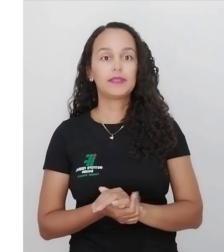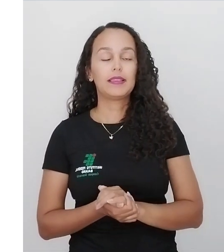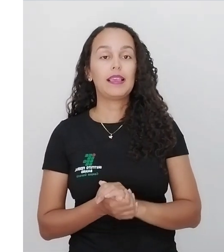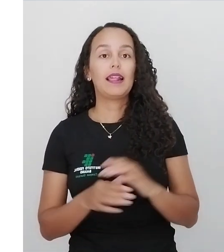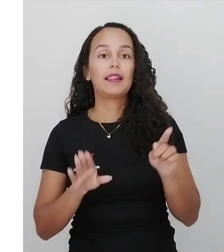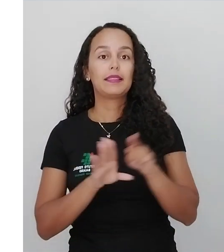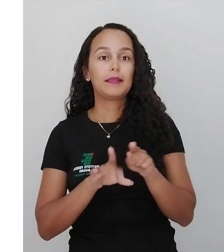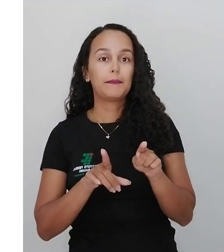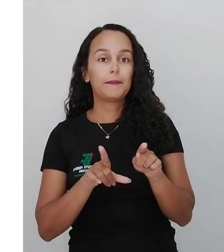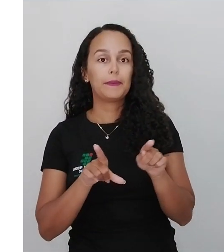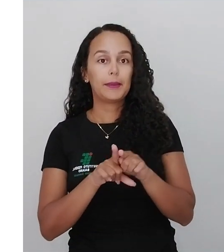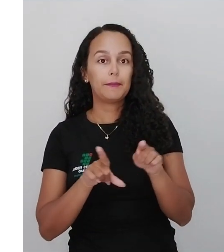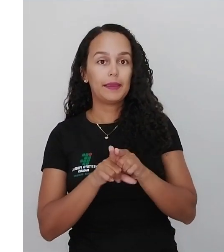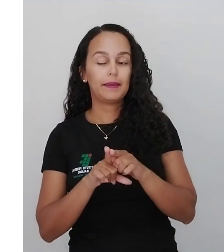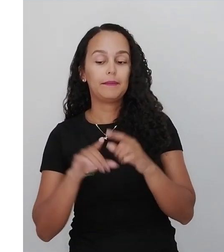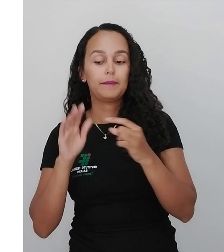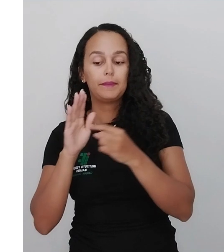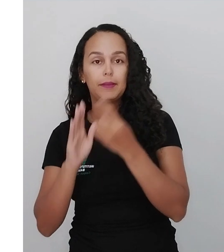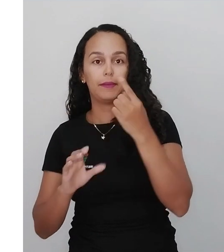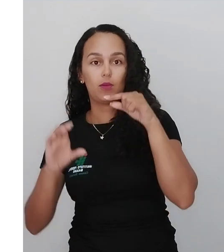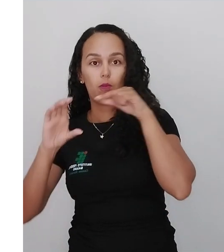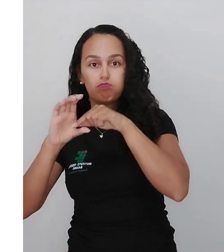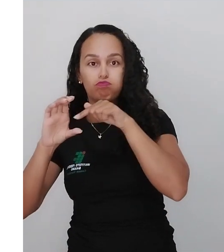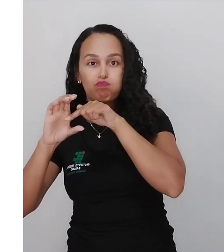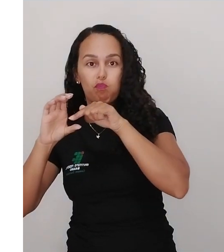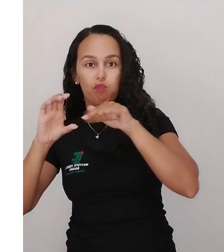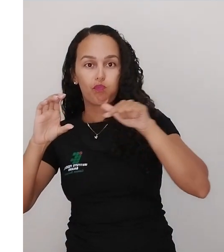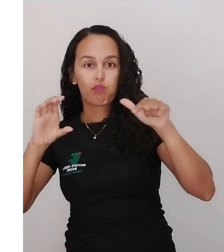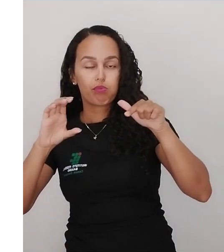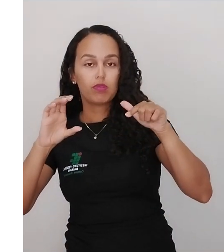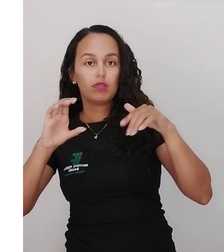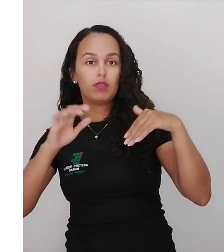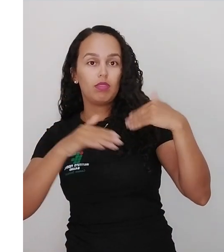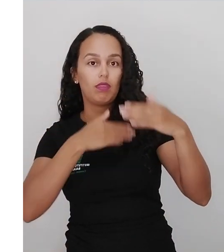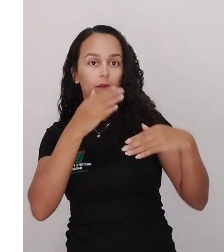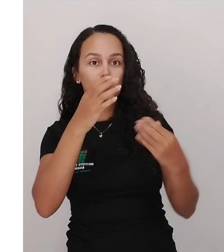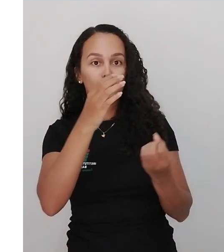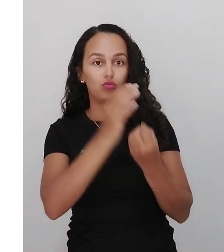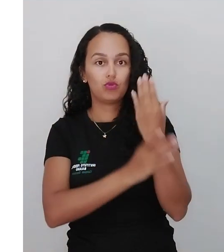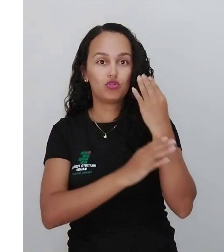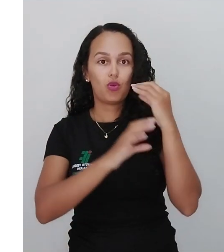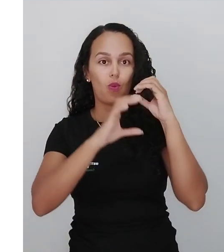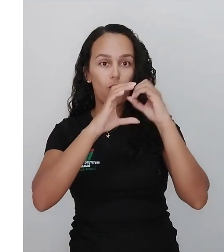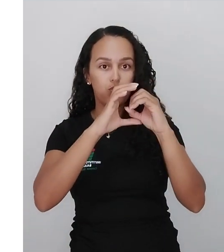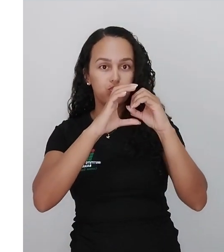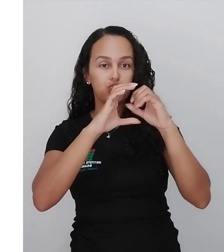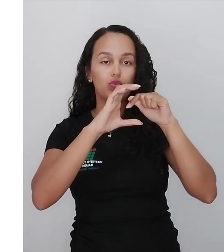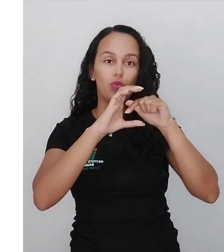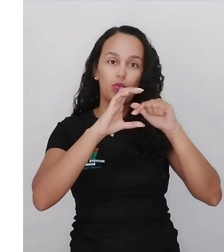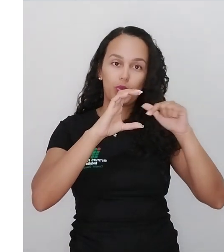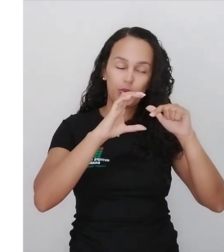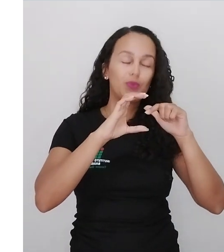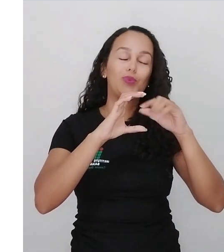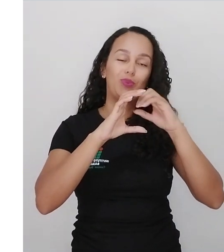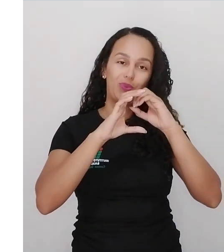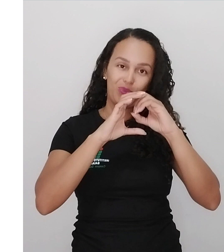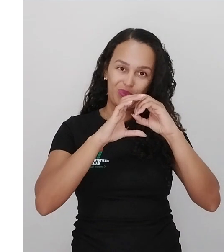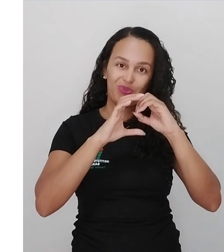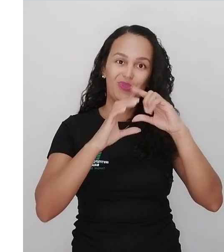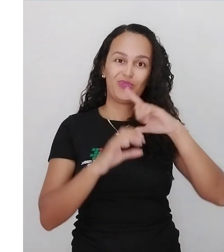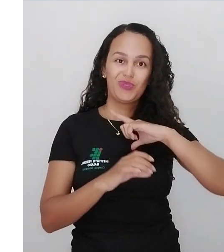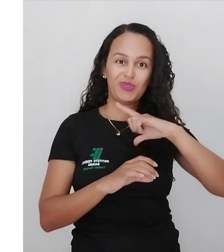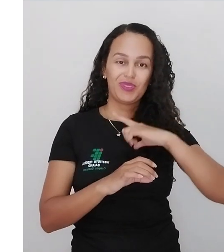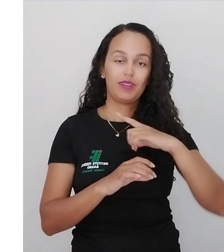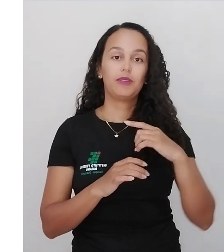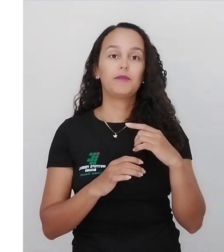o acúmulo de oxigênio, ele deu origem à camada de ozônio, tal como nós conhecemos hoje, e que, né, nos